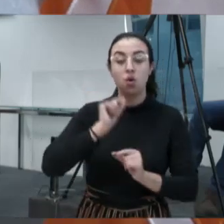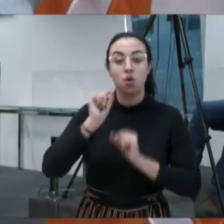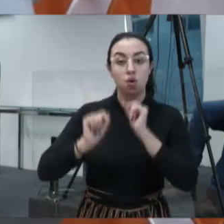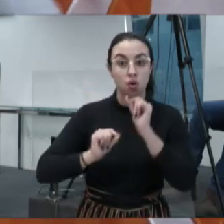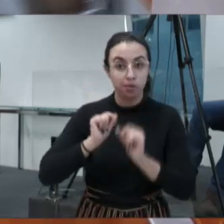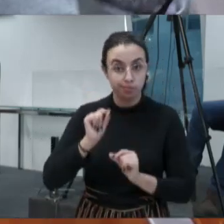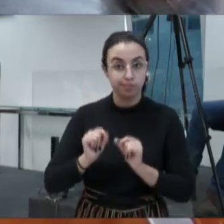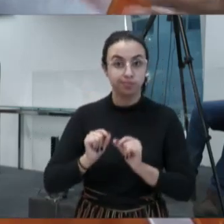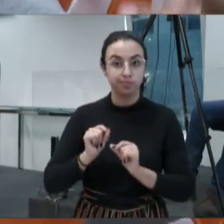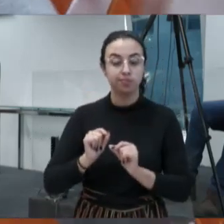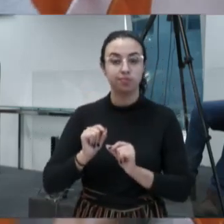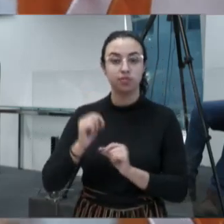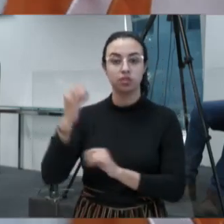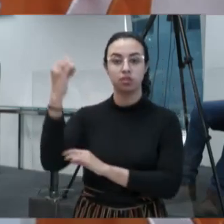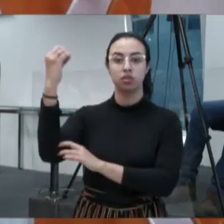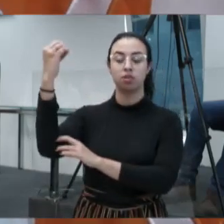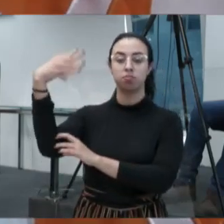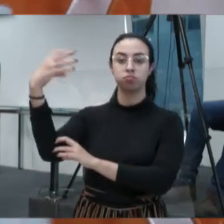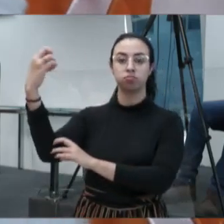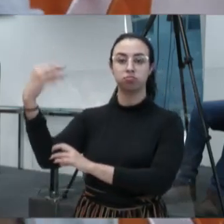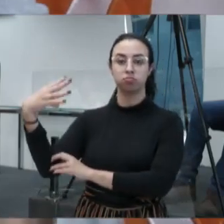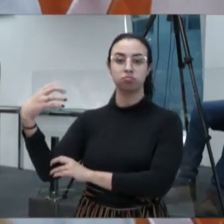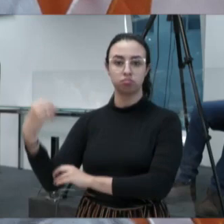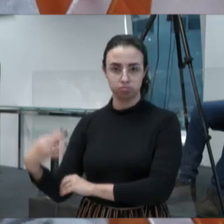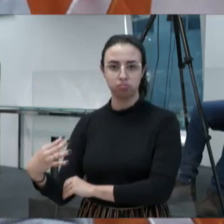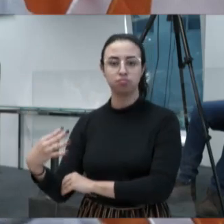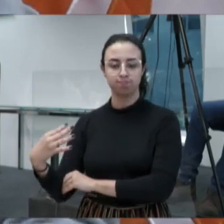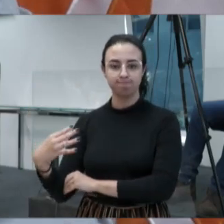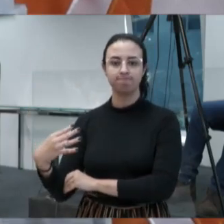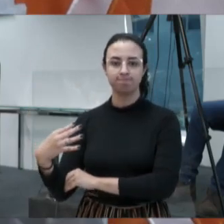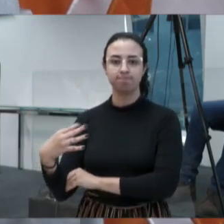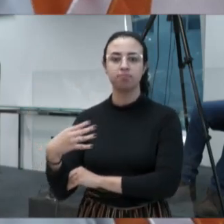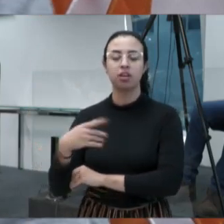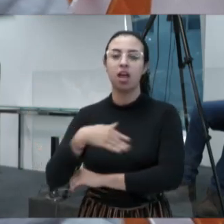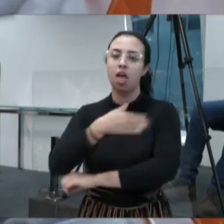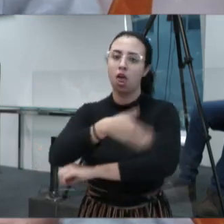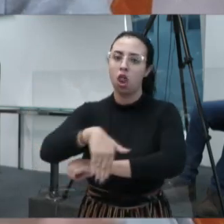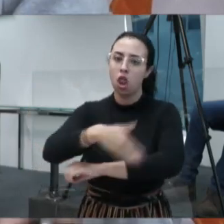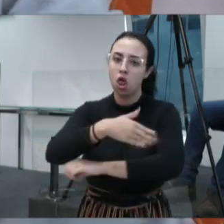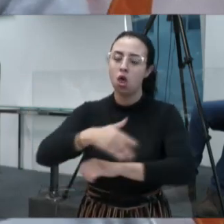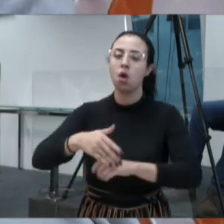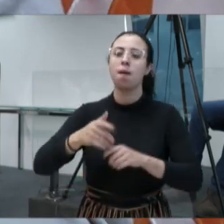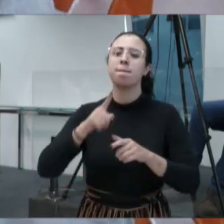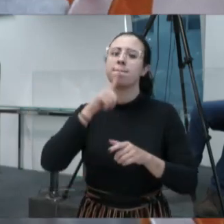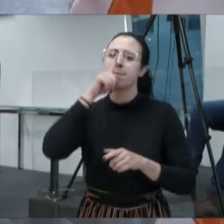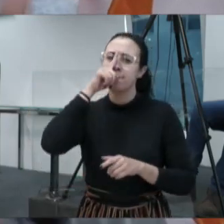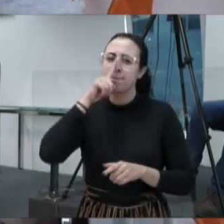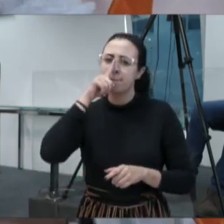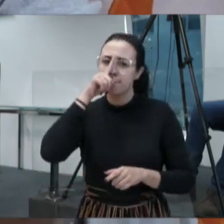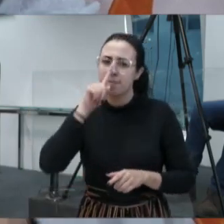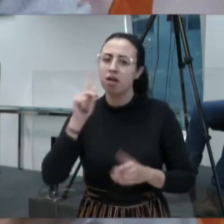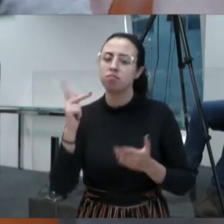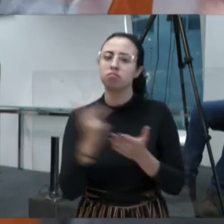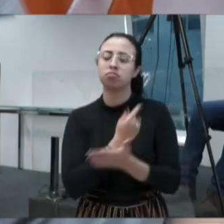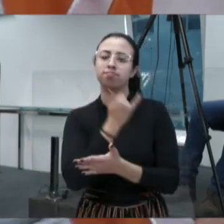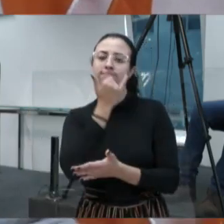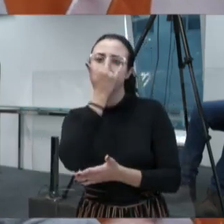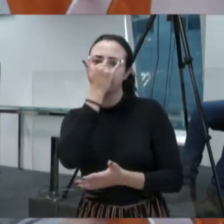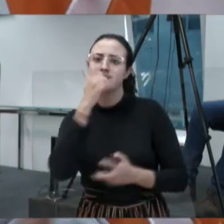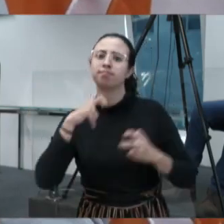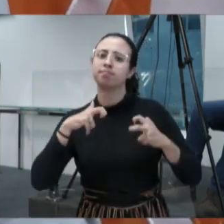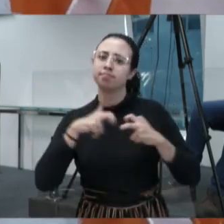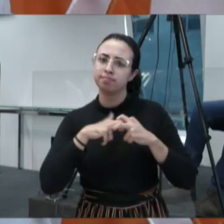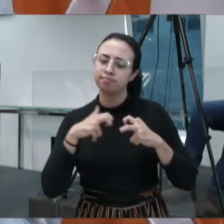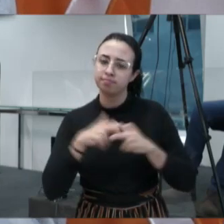né, colocado a implantação do semáforo nesse trecho. Trecho perigoso, igual vários sinistros têm acontecido nos últimos